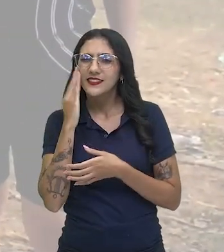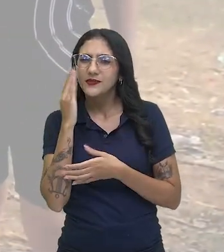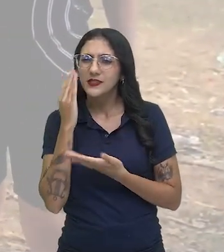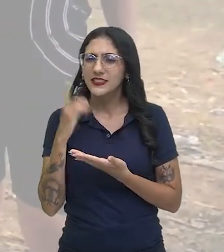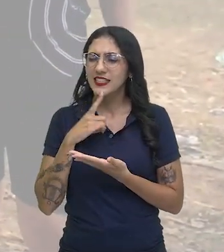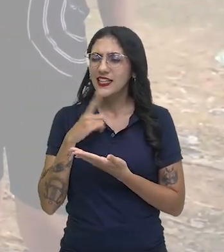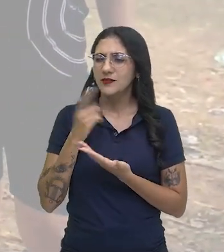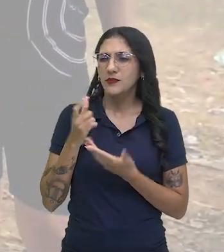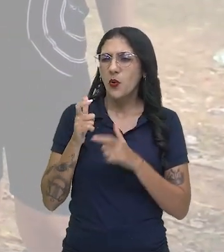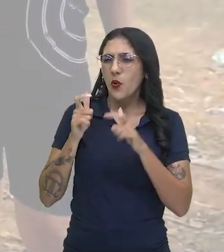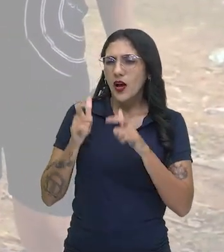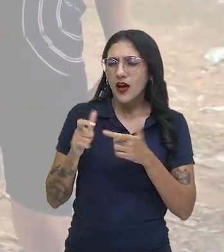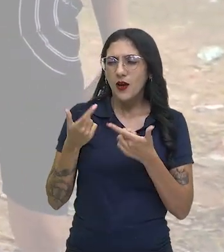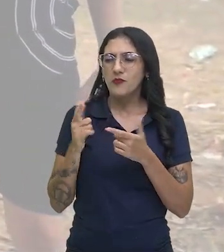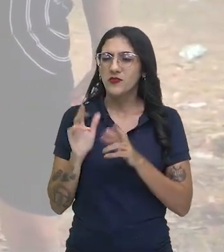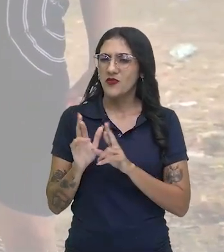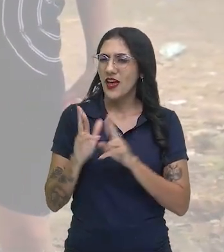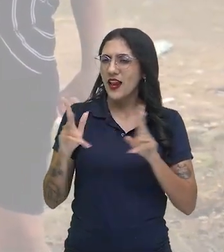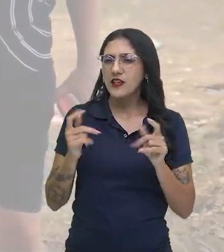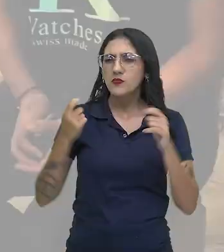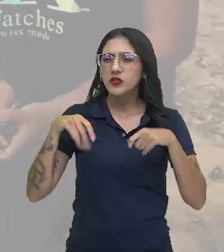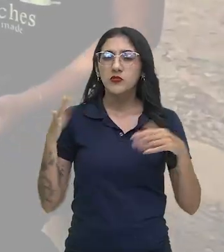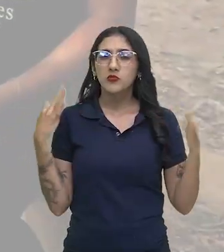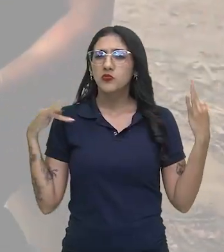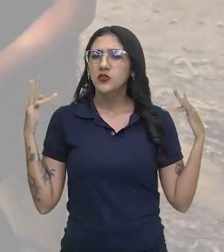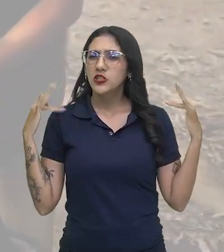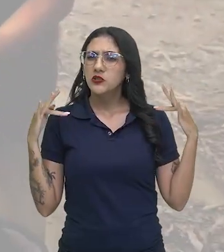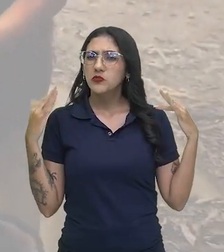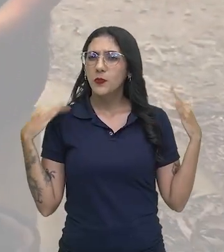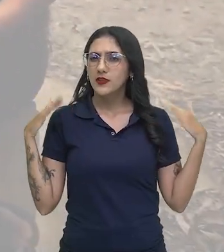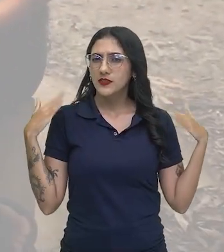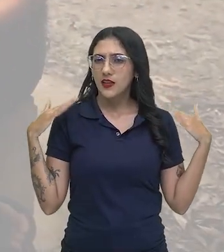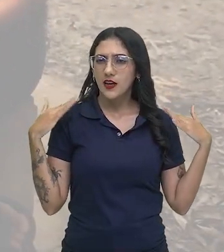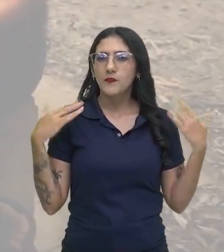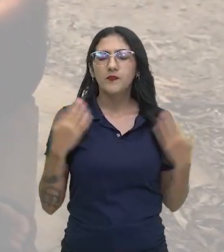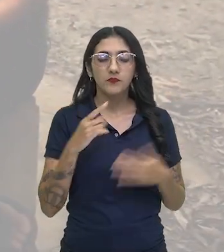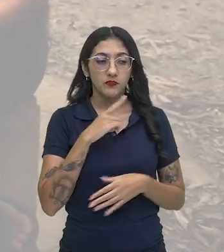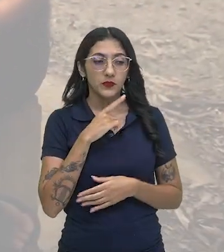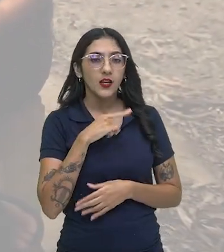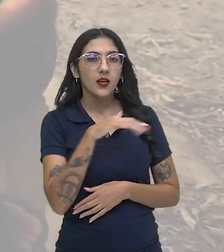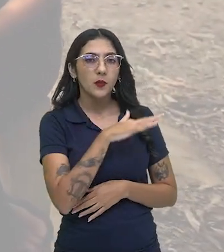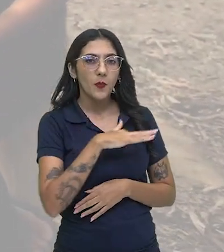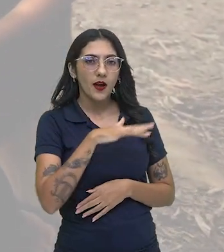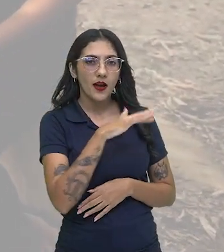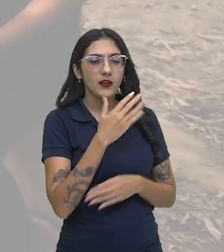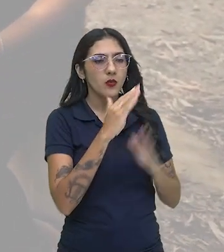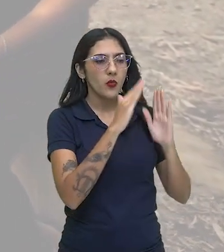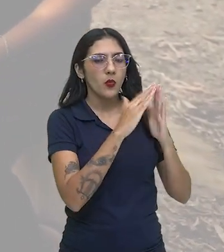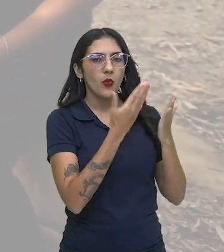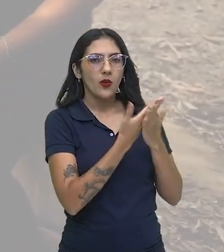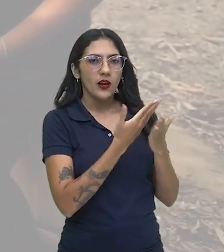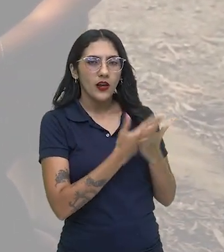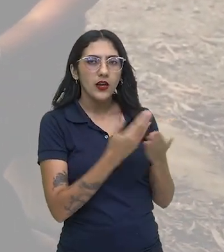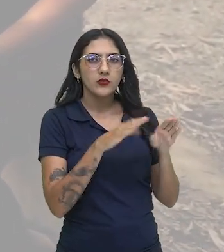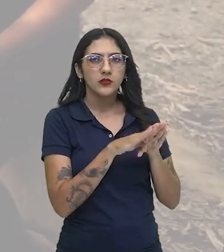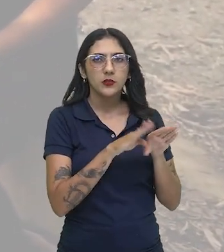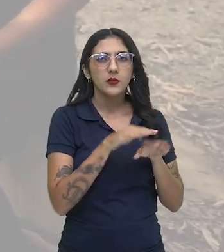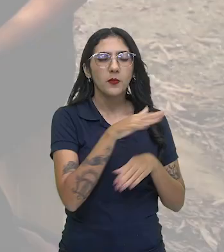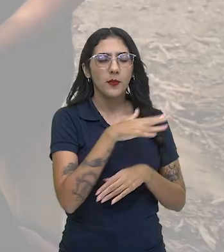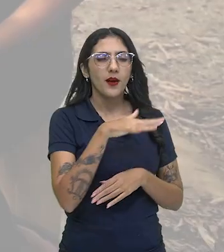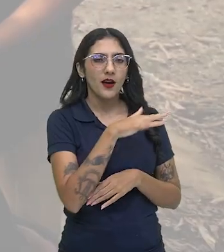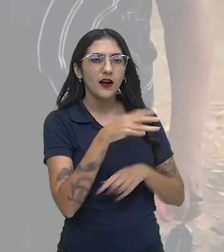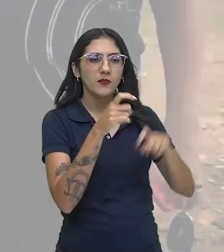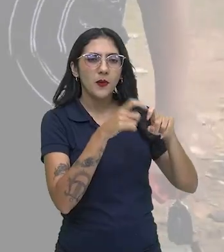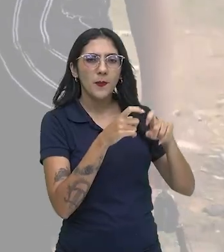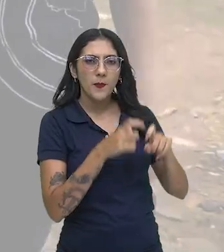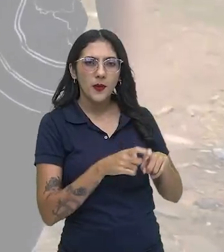sei lá, de repente diferente, turístico, que a gente possa visitar? Tem um prédio histórico que foi uma escola, tem um hospital, tem um presídio e tem uma